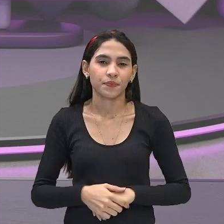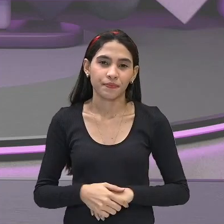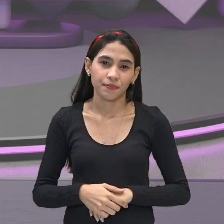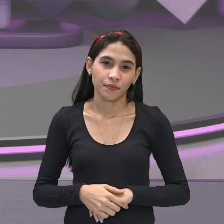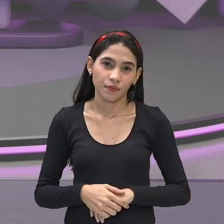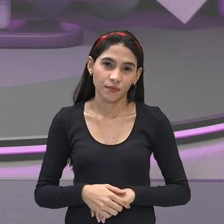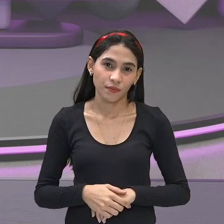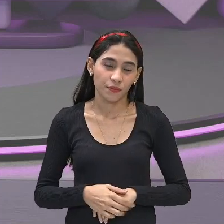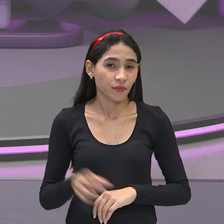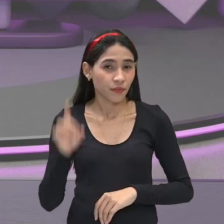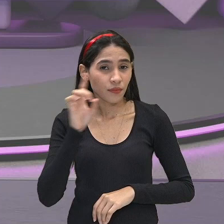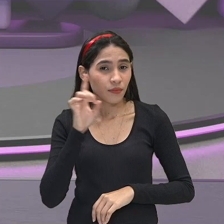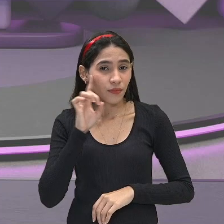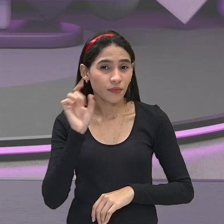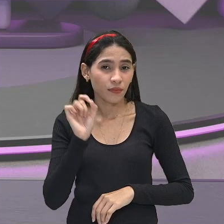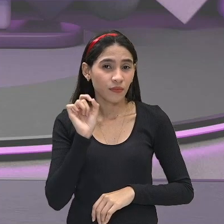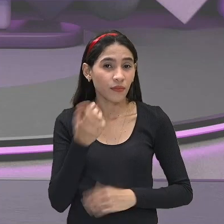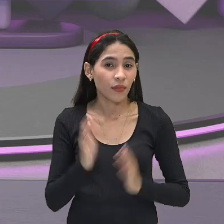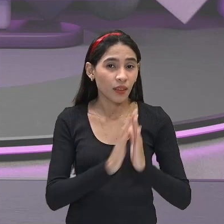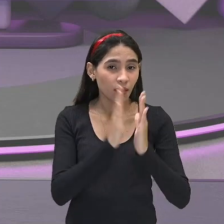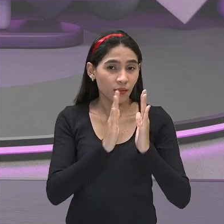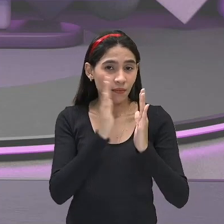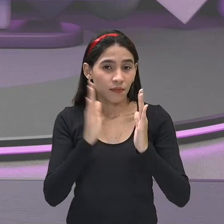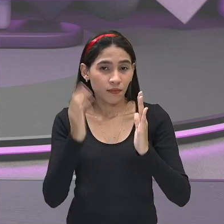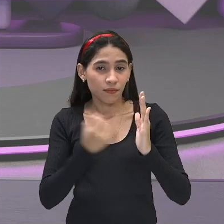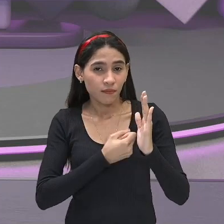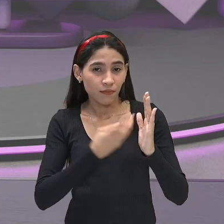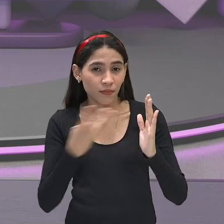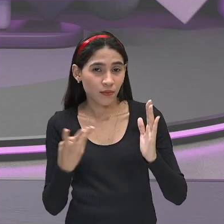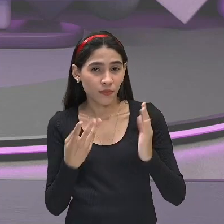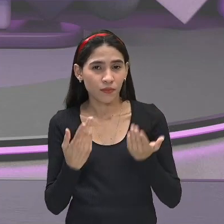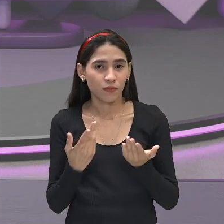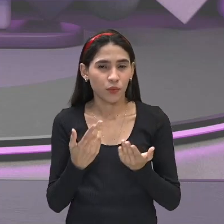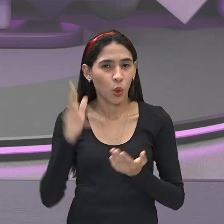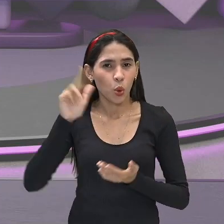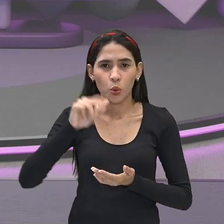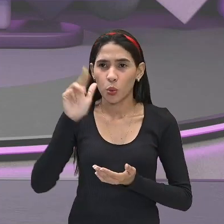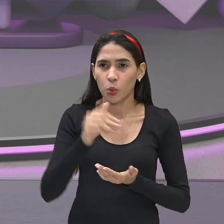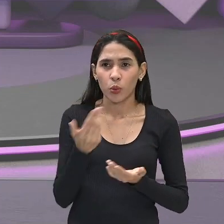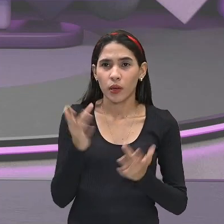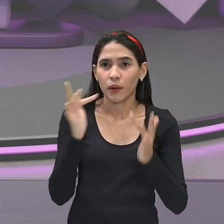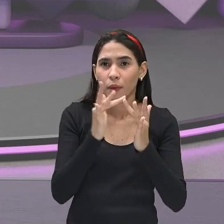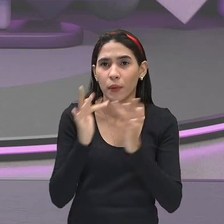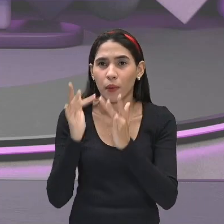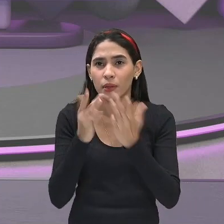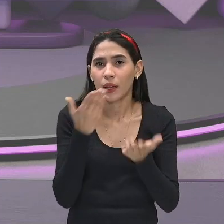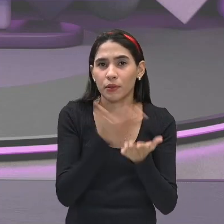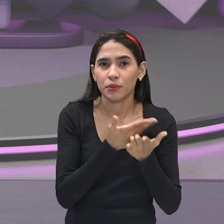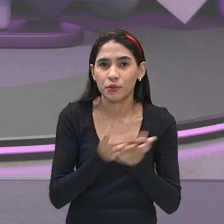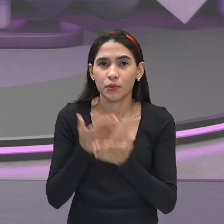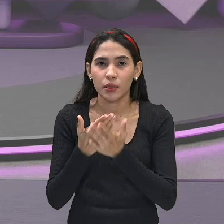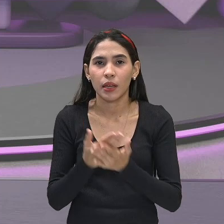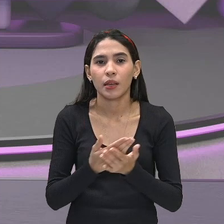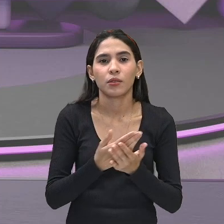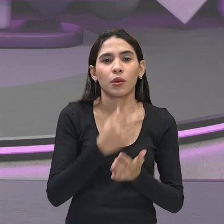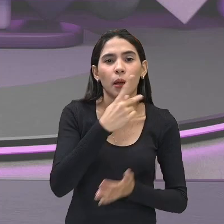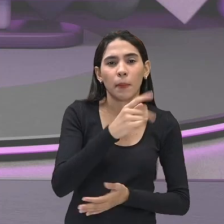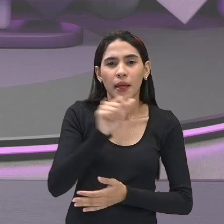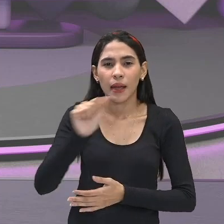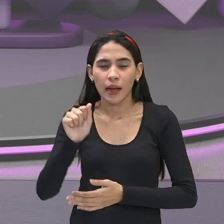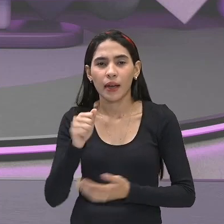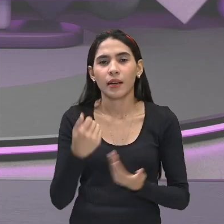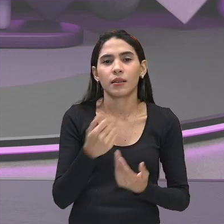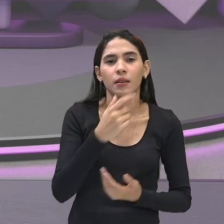no seu cotidiano essas sequências. Você pode nunca ter estudado na vida o que é uma progressão geométrica, o que é uma progressão